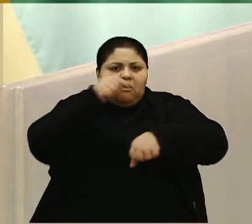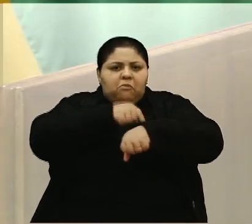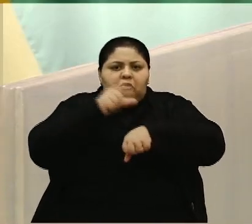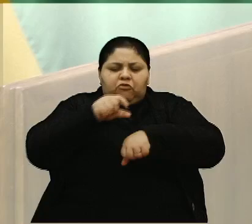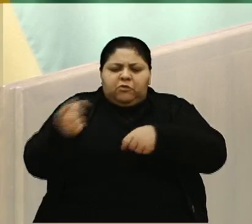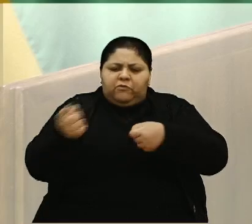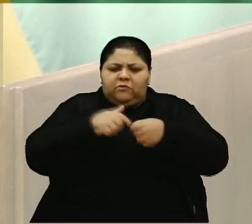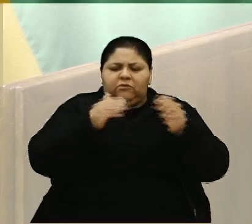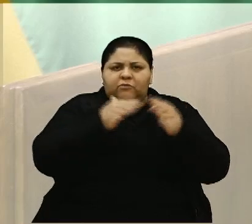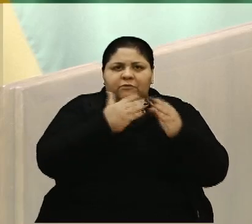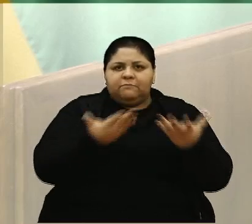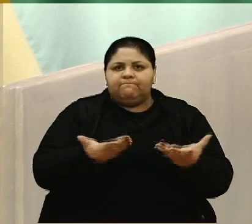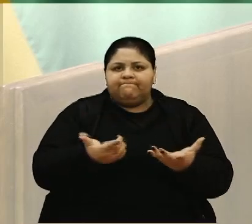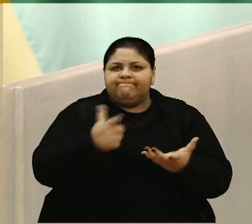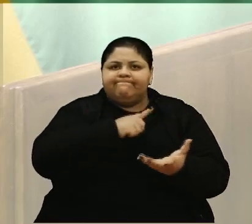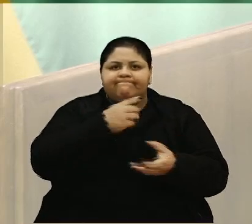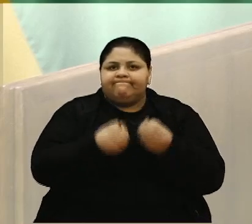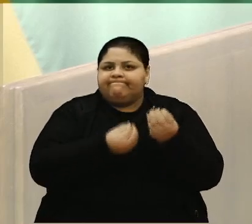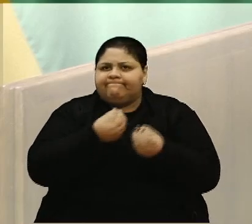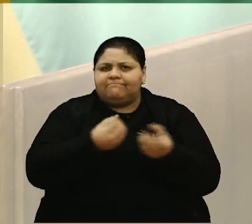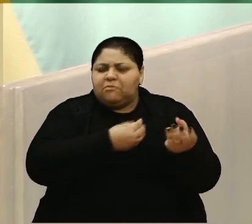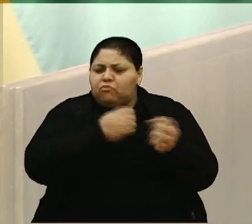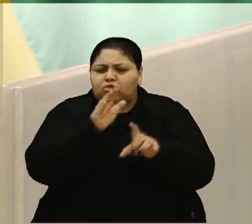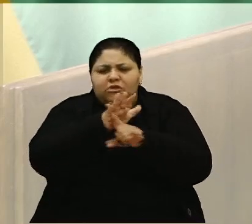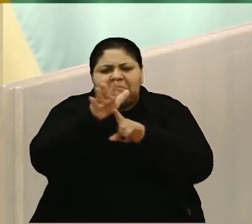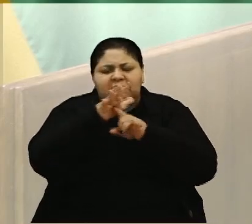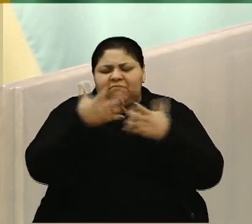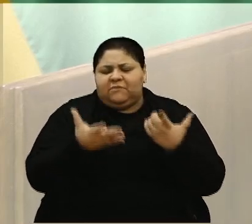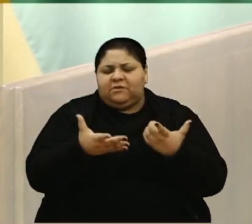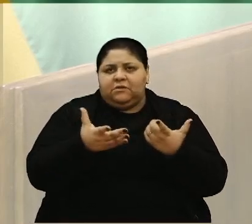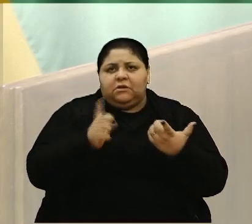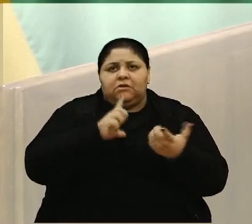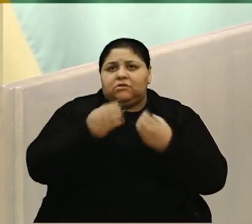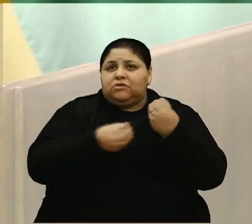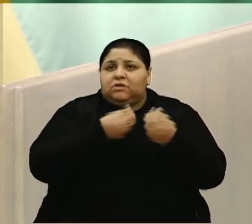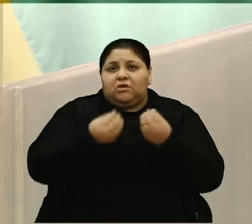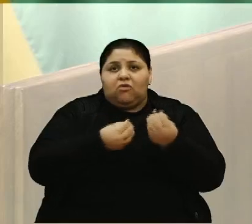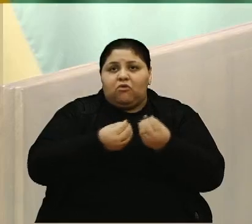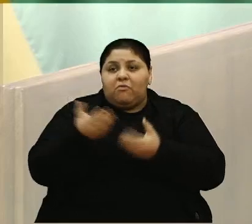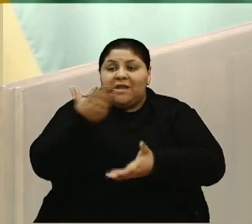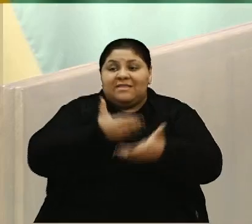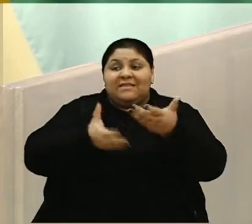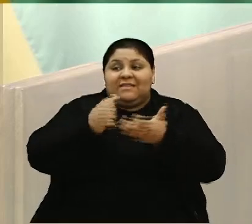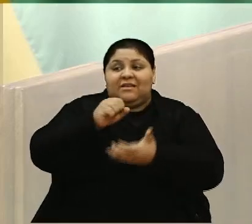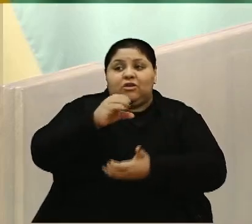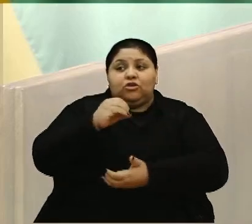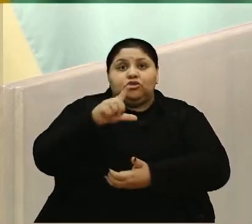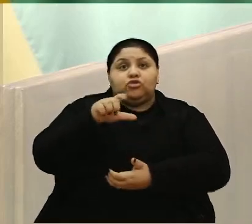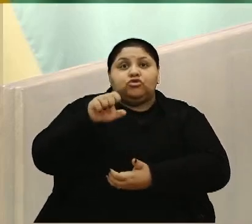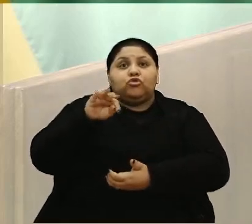não é possível, é muita demanda, não tem como o Solete atender,